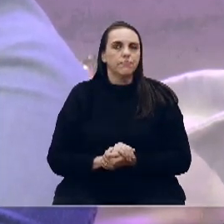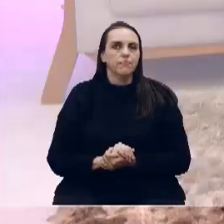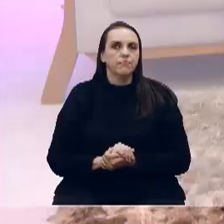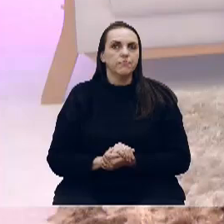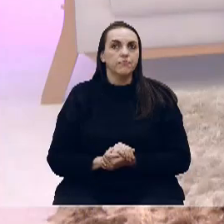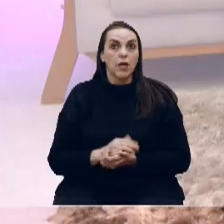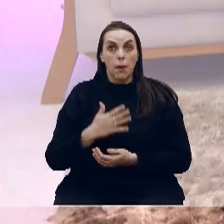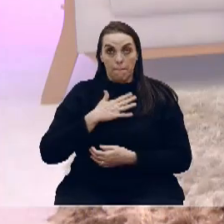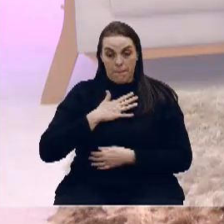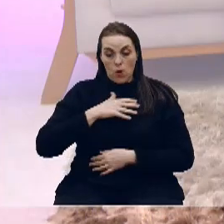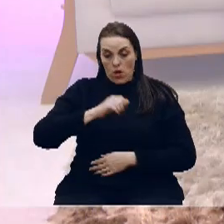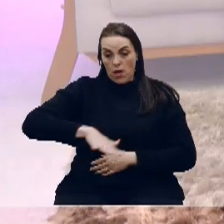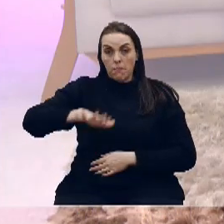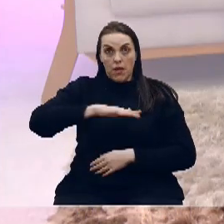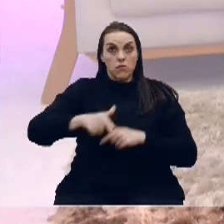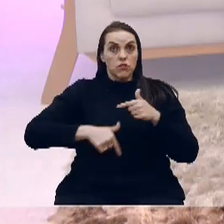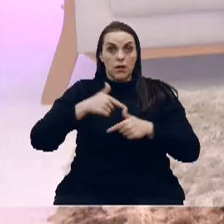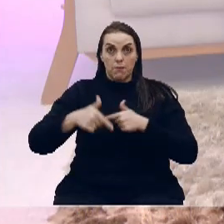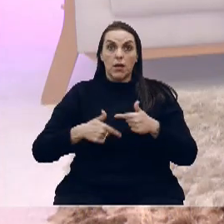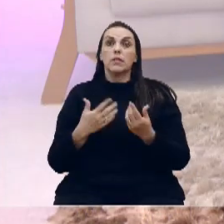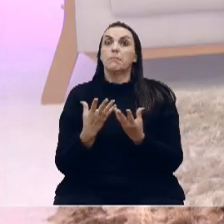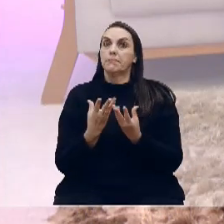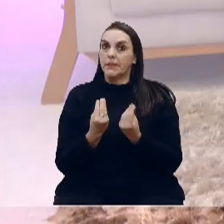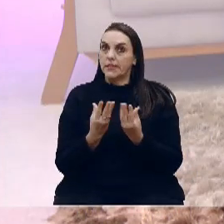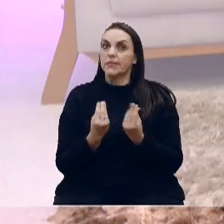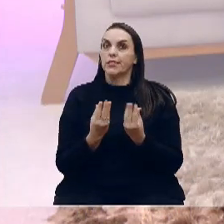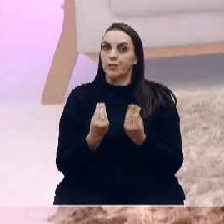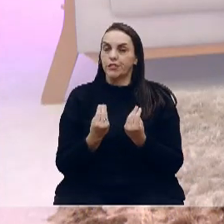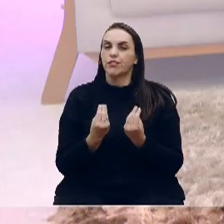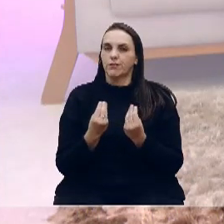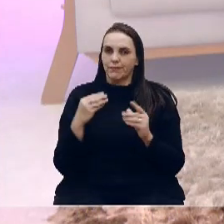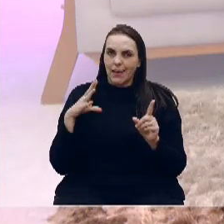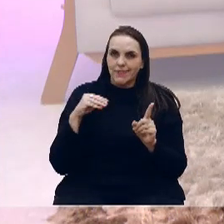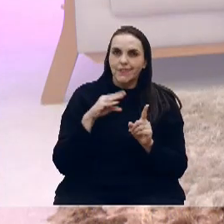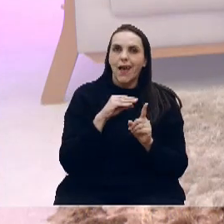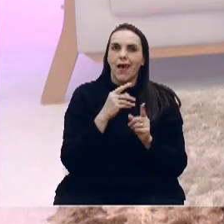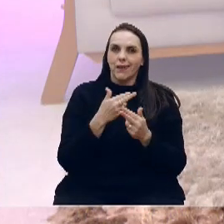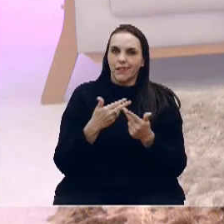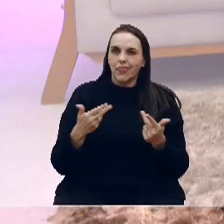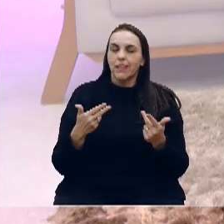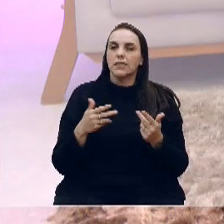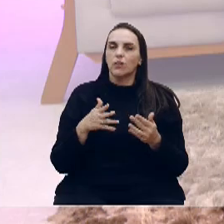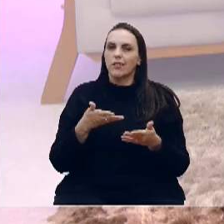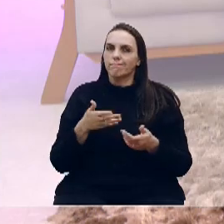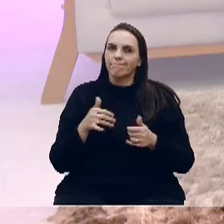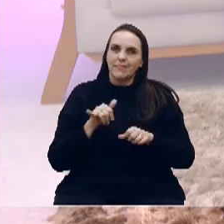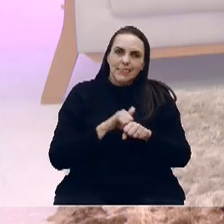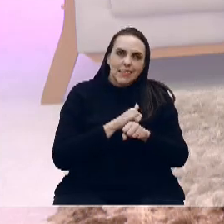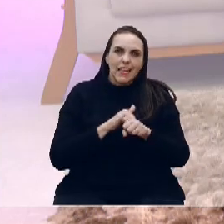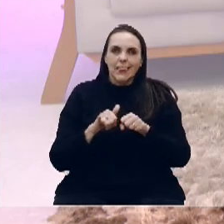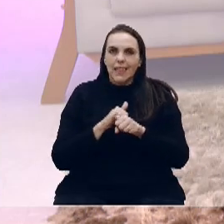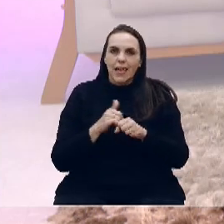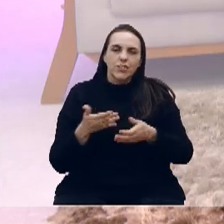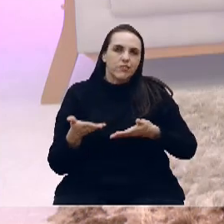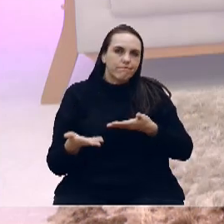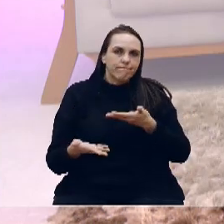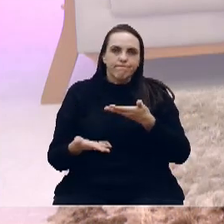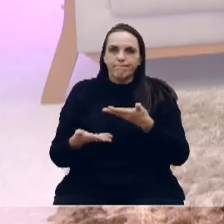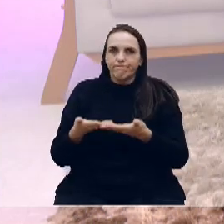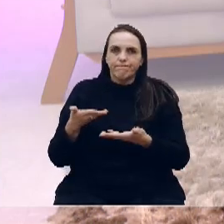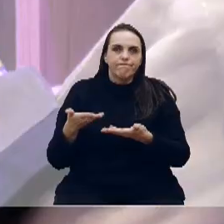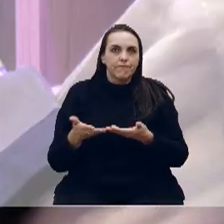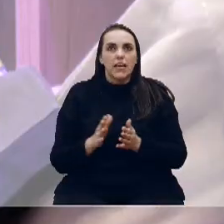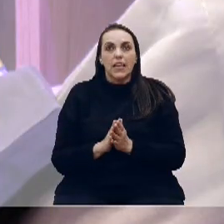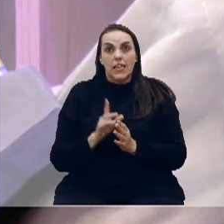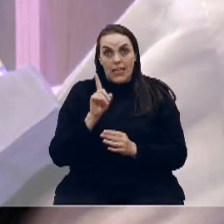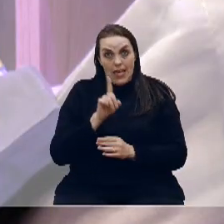No meu ambiente, tem bastante, às vezes, né? Mas, assim, tem que ter um jogo de cintura também, né? Sim. A gente tem que ter, e a gente